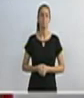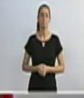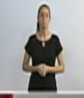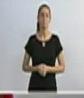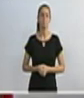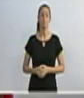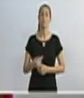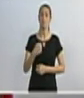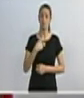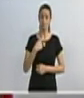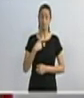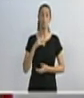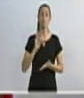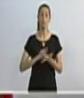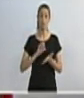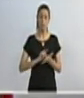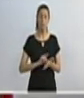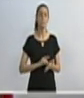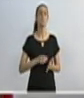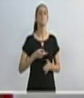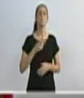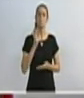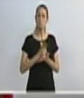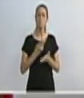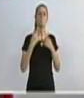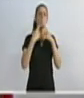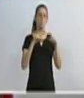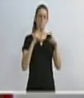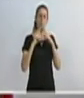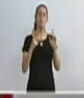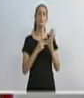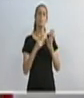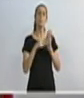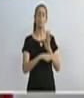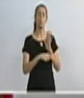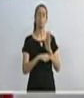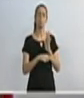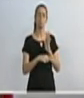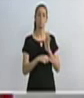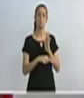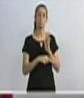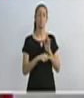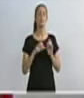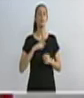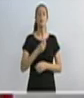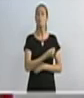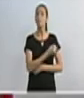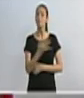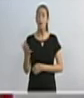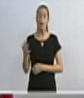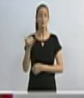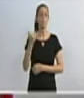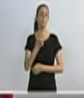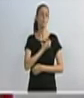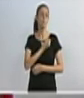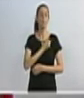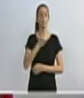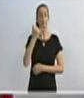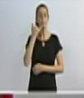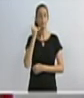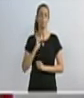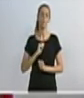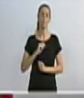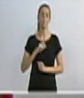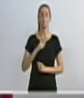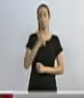Eu fiz em cima do PROCON. Né? Eu tenho o telefone de várias pessoas aqui. Por exemplo, do